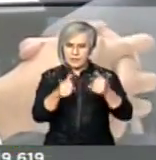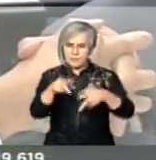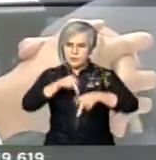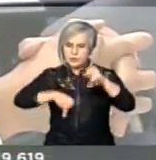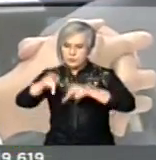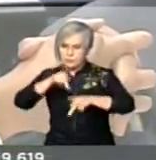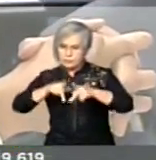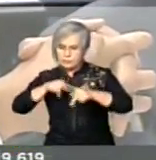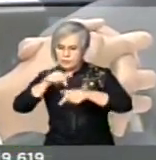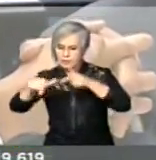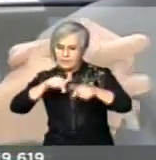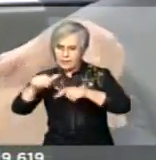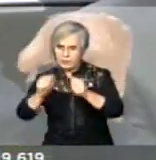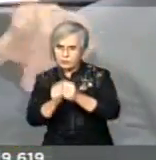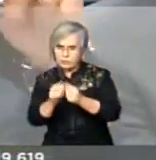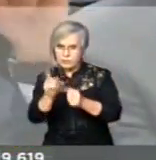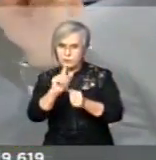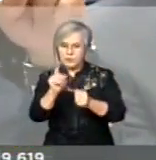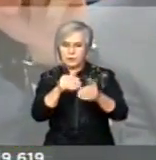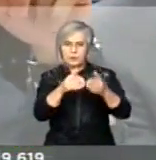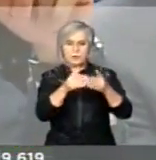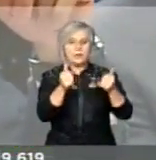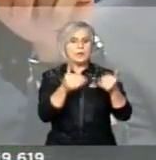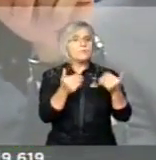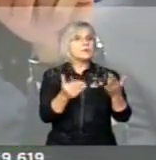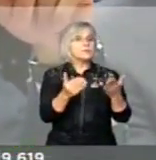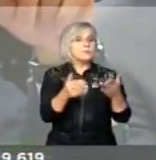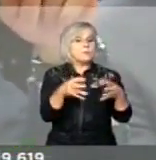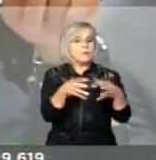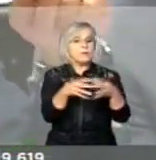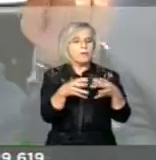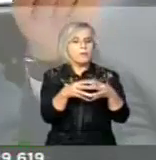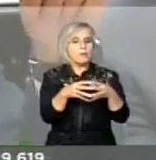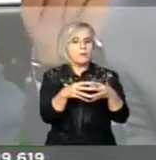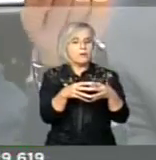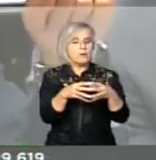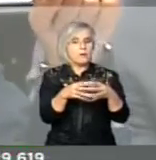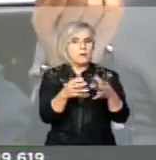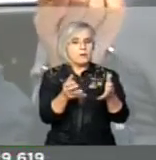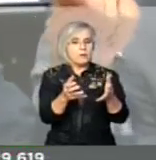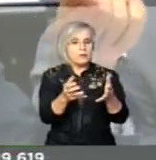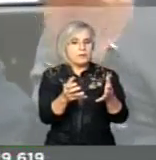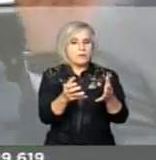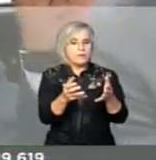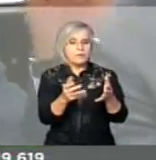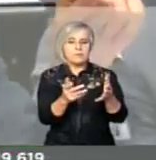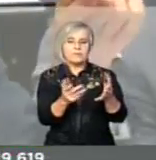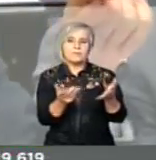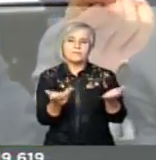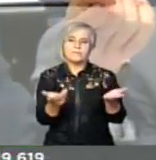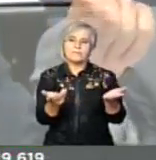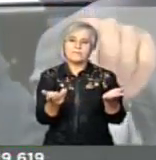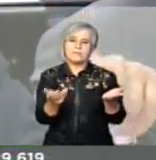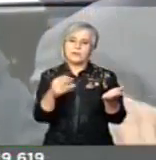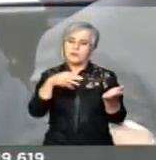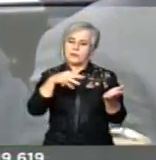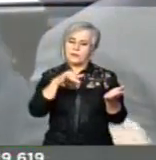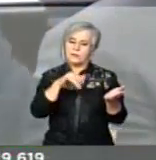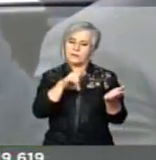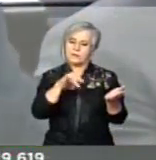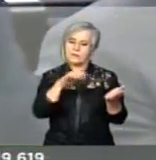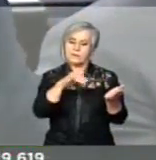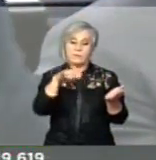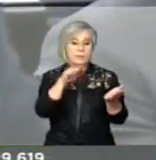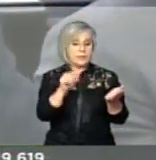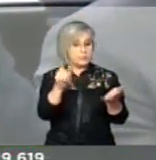ajuda para a milícia. E quem tem milícia é bandido. Quem cuida de quadrilheiro é milícia. E é